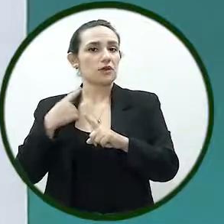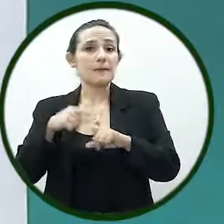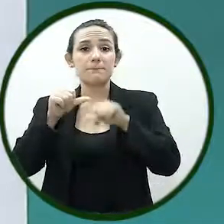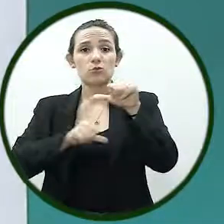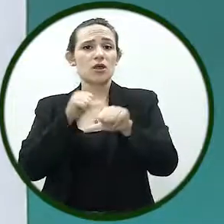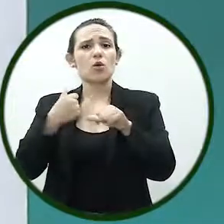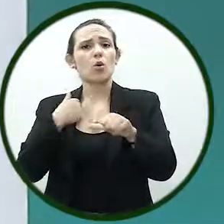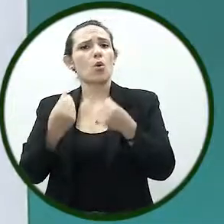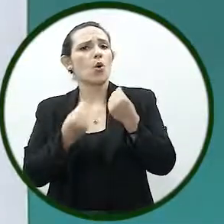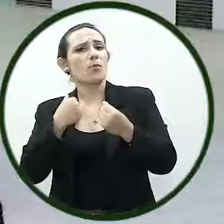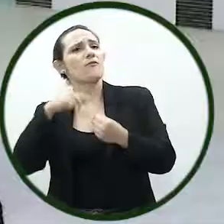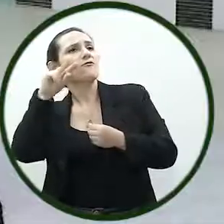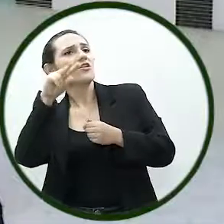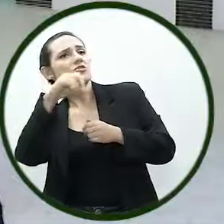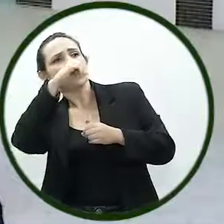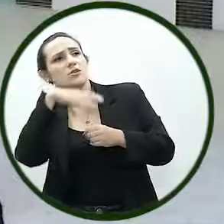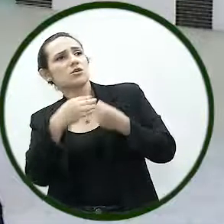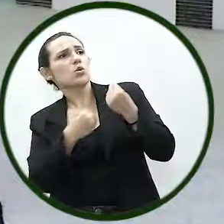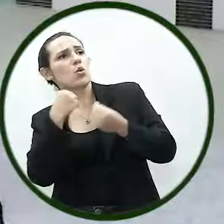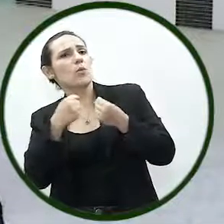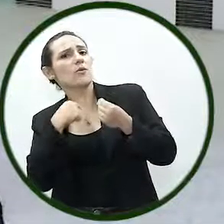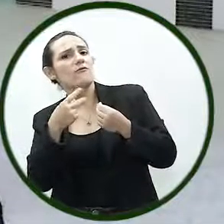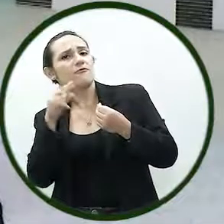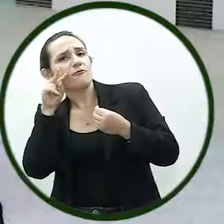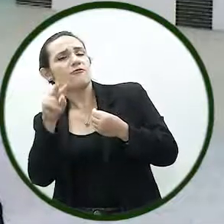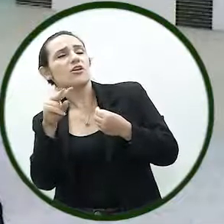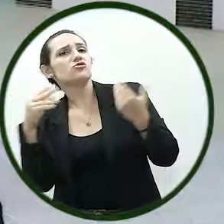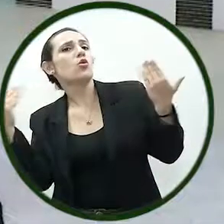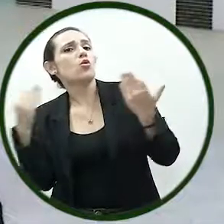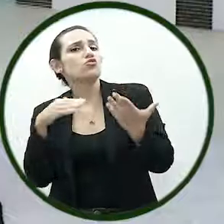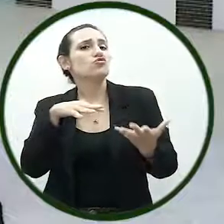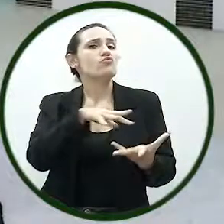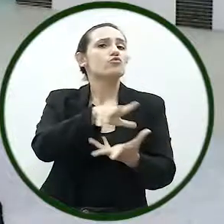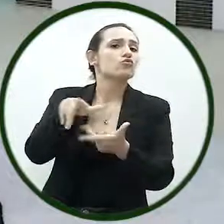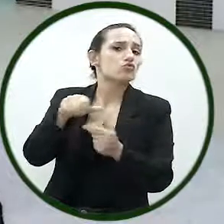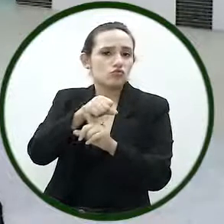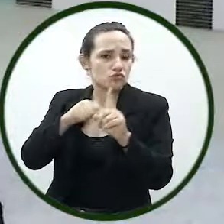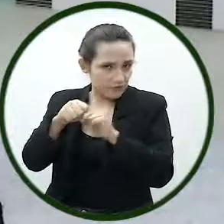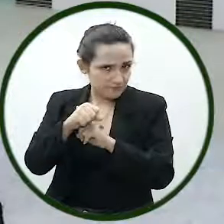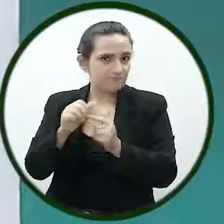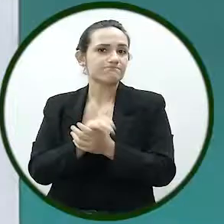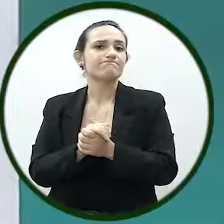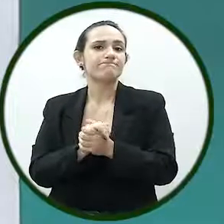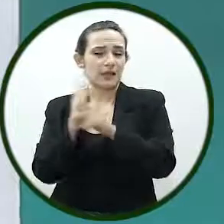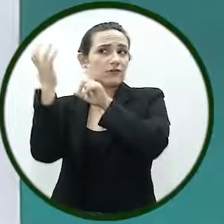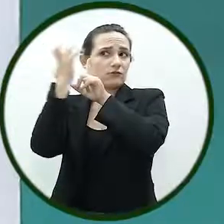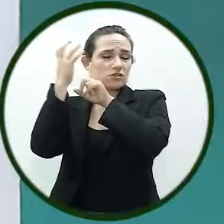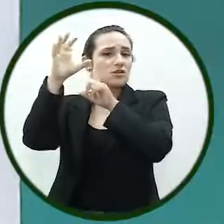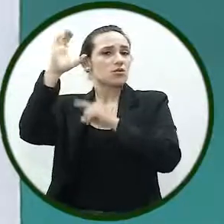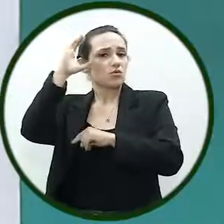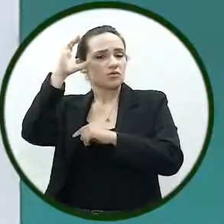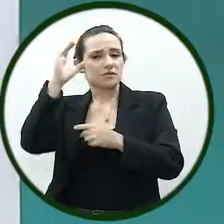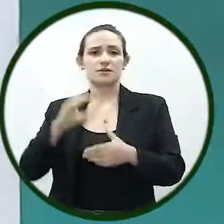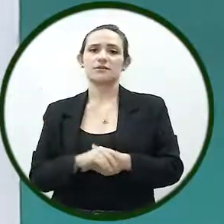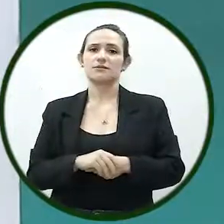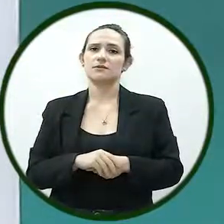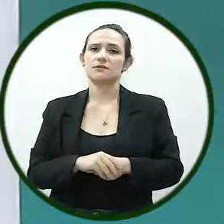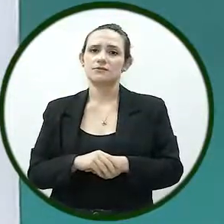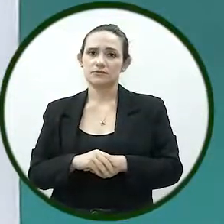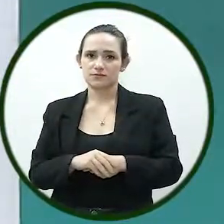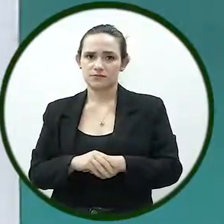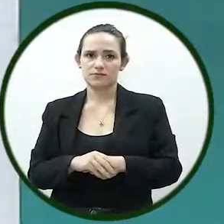como a gente lida com ela no dia a dia. Sim, eles interferem, inclusive, na constituição da consciência humana. E o que motivou você a